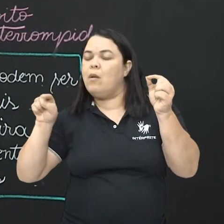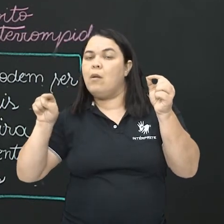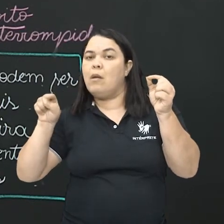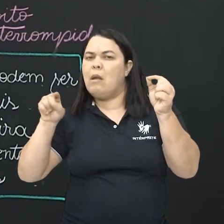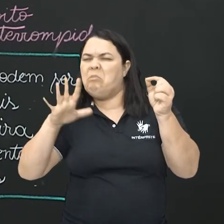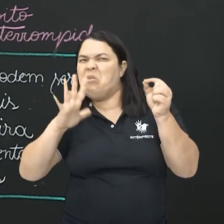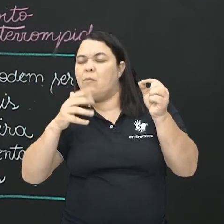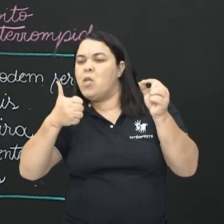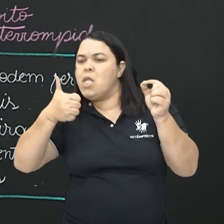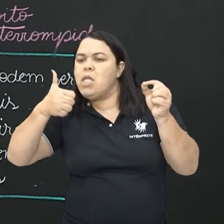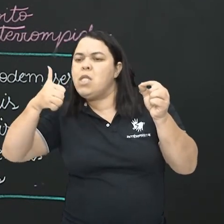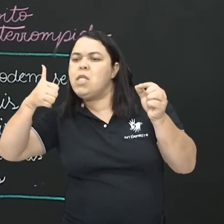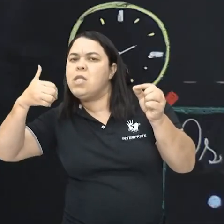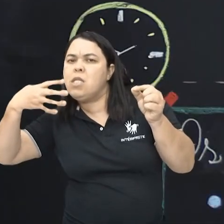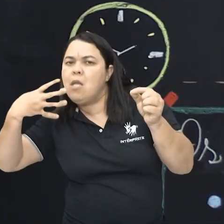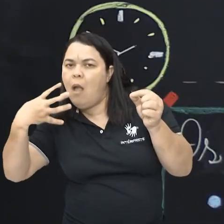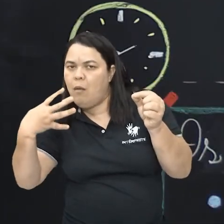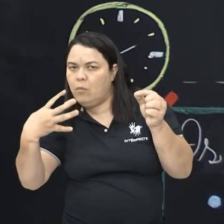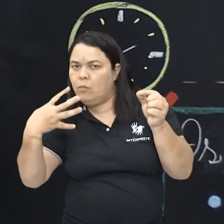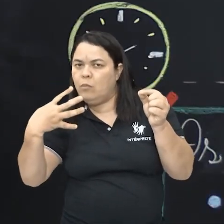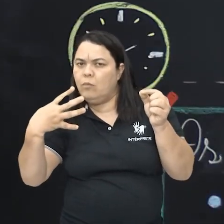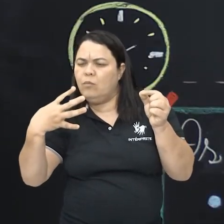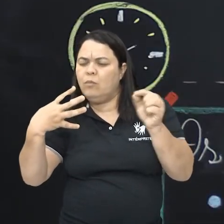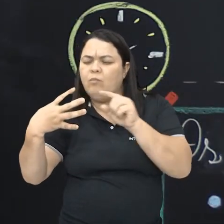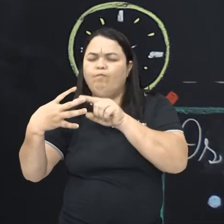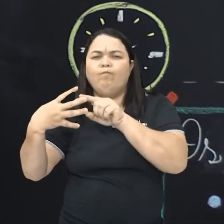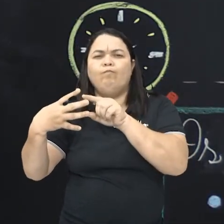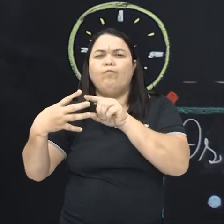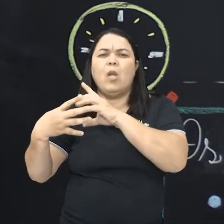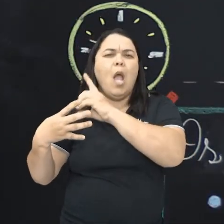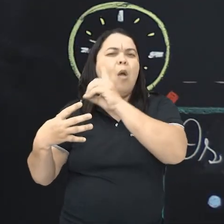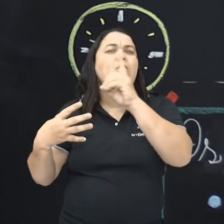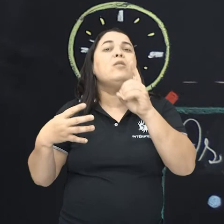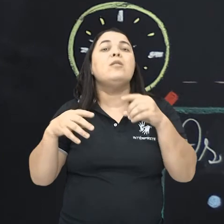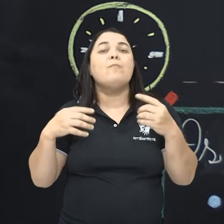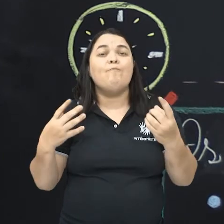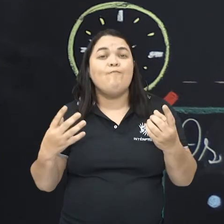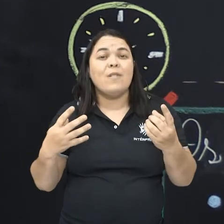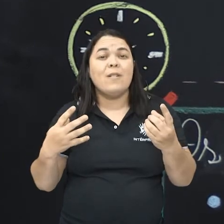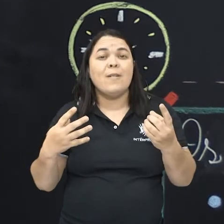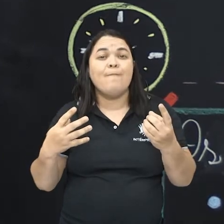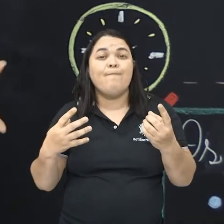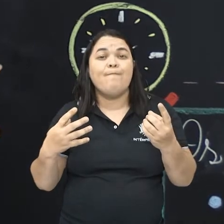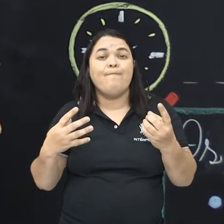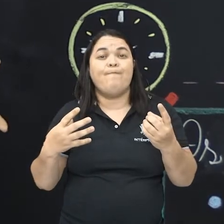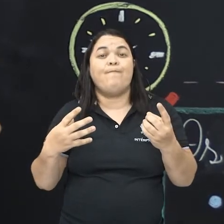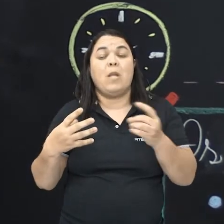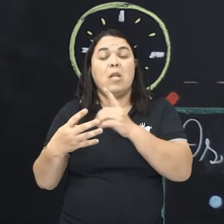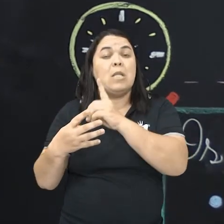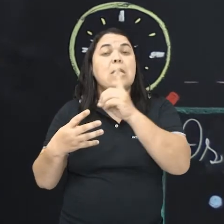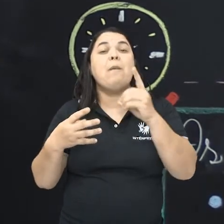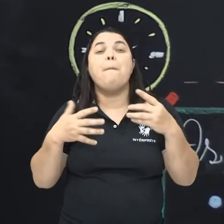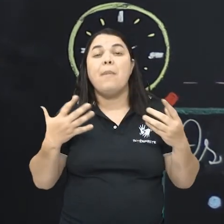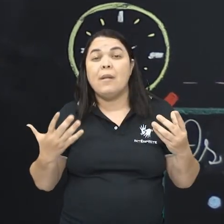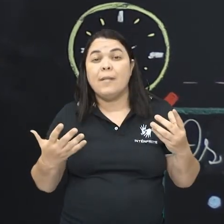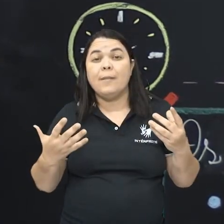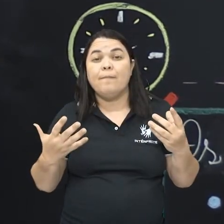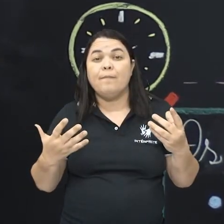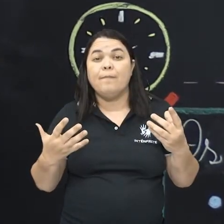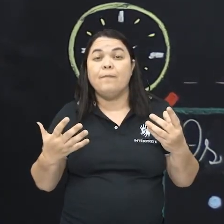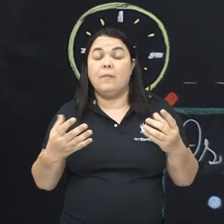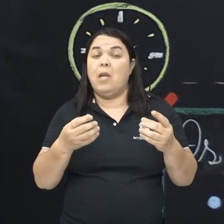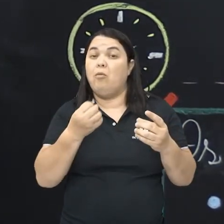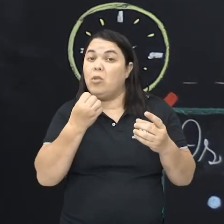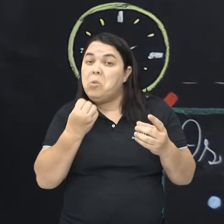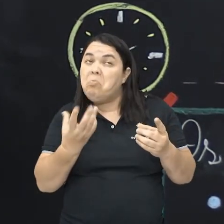chama do 14º dia, é o dia mais provável para a liberação desse ovócito. A gente chama então que é um dia